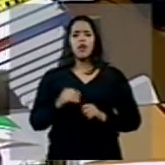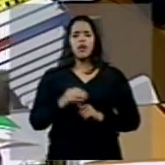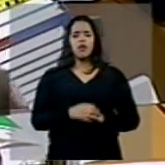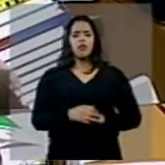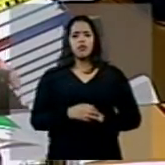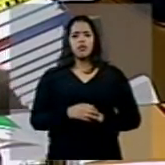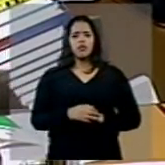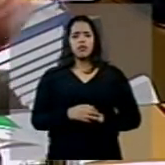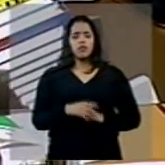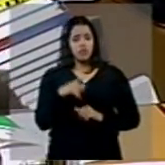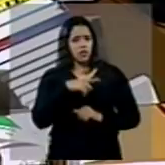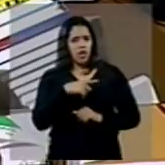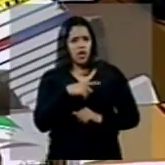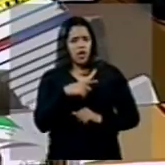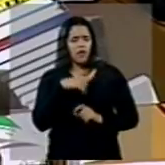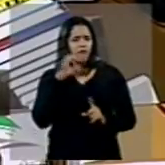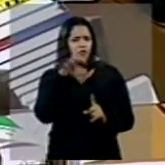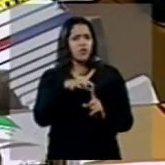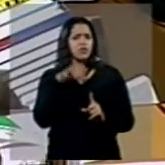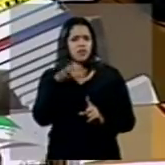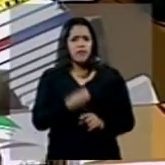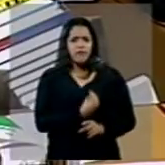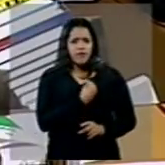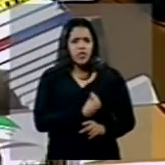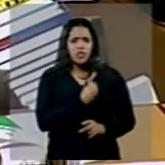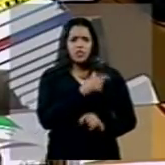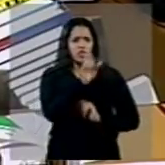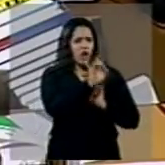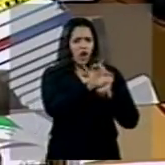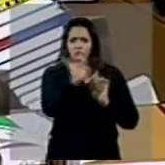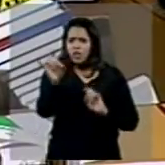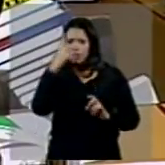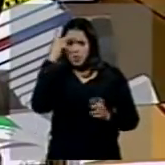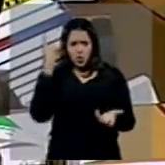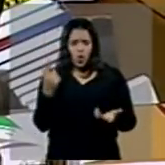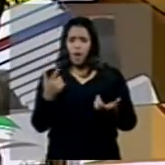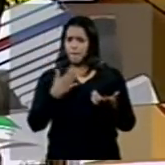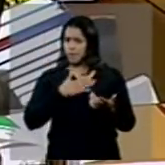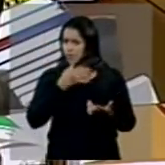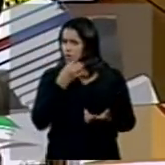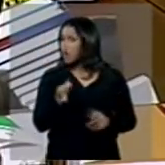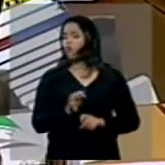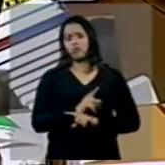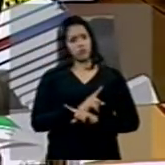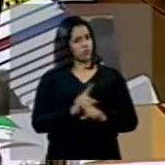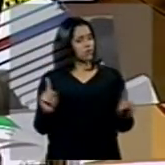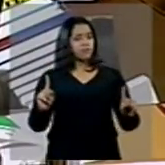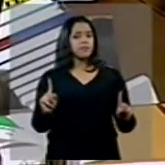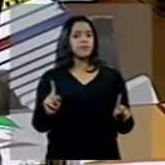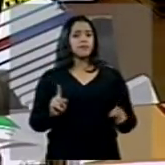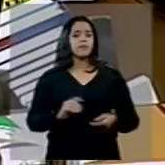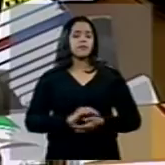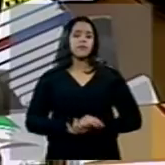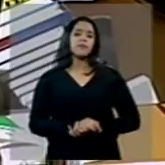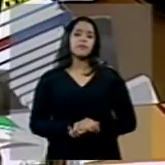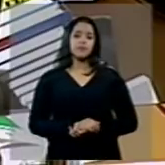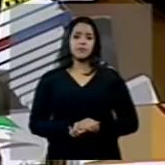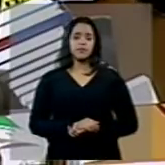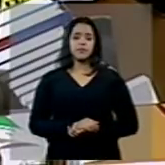que interferirão nas respectivas vidas? A meu ver, não, presidente.